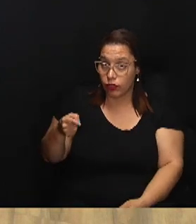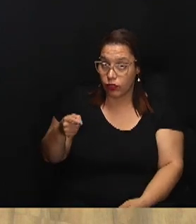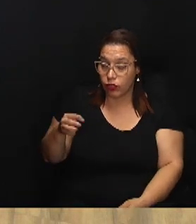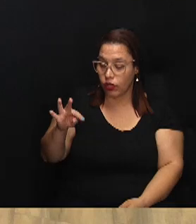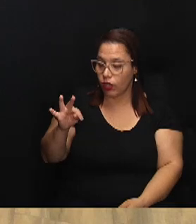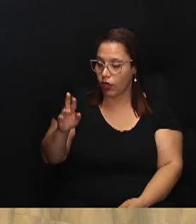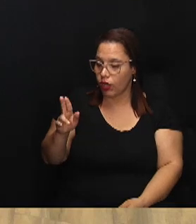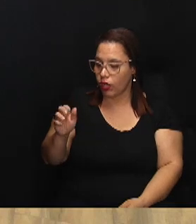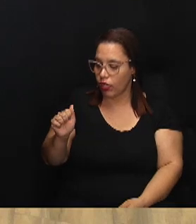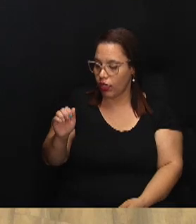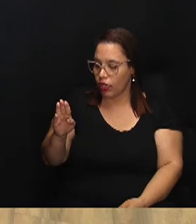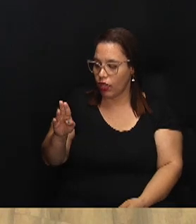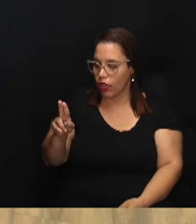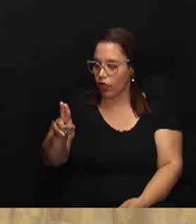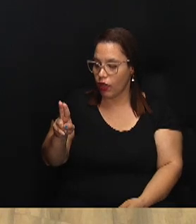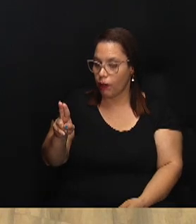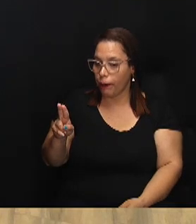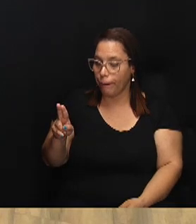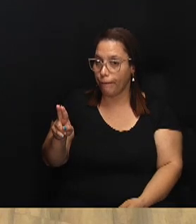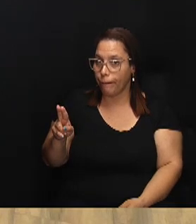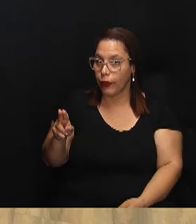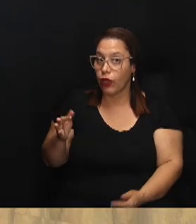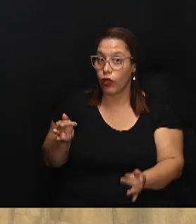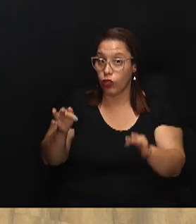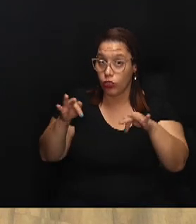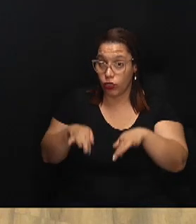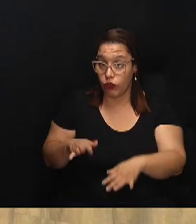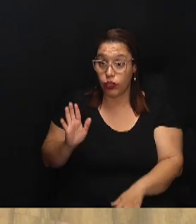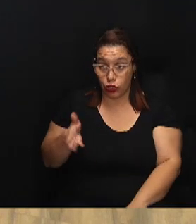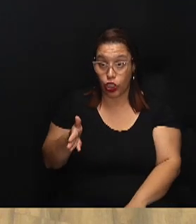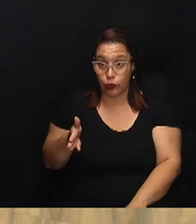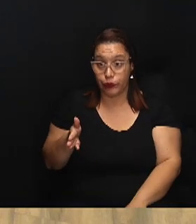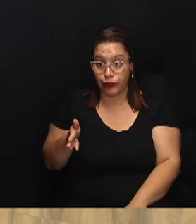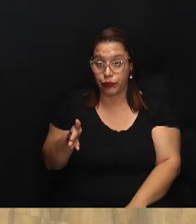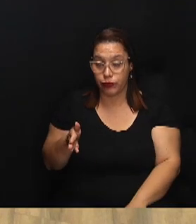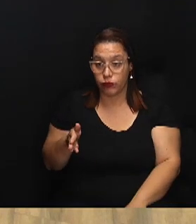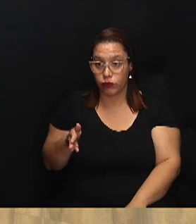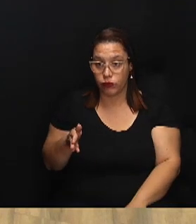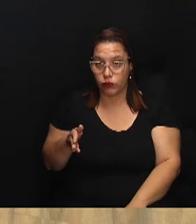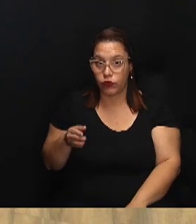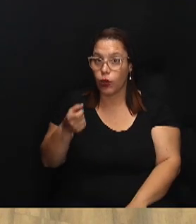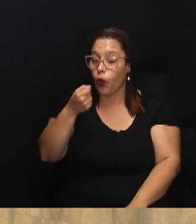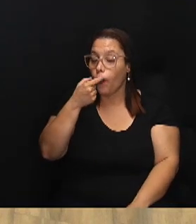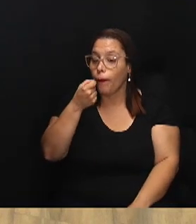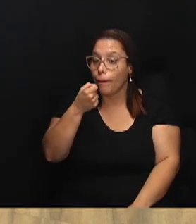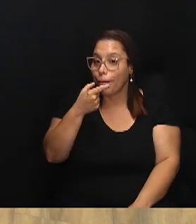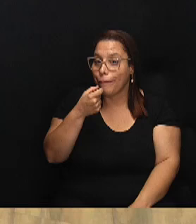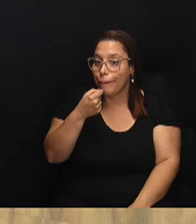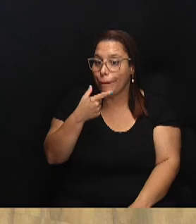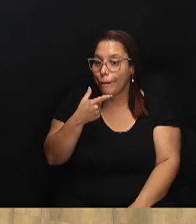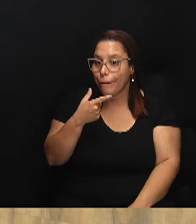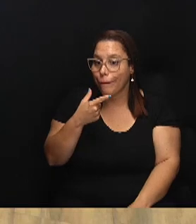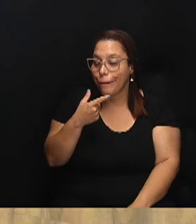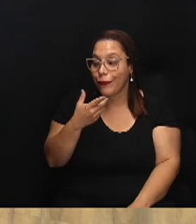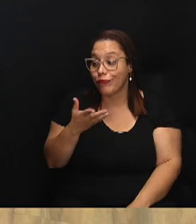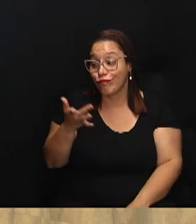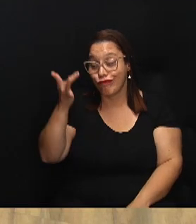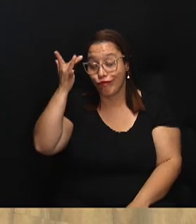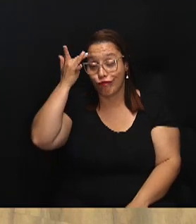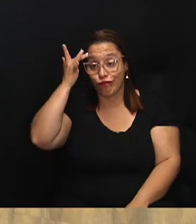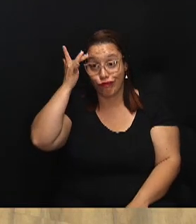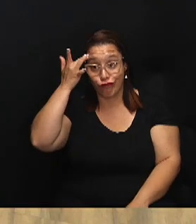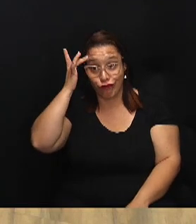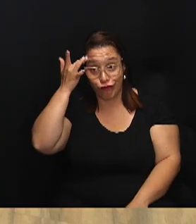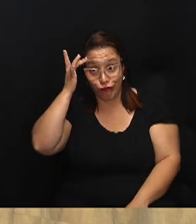tabu, a questão a gente está finalizando já, a questão dos medicamentos. Muita gente ainda tem